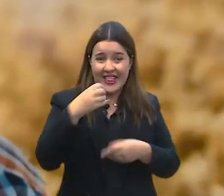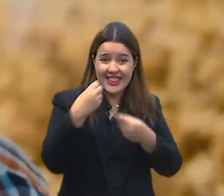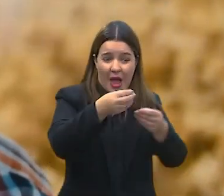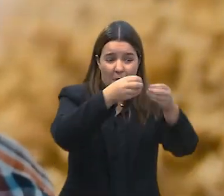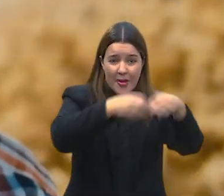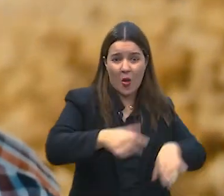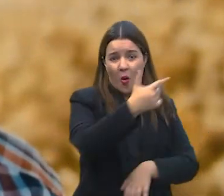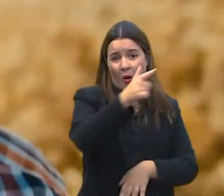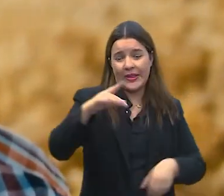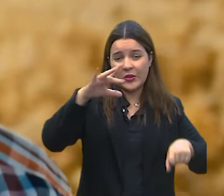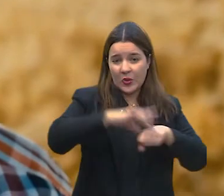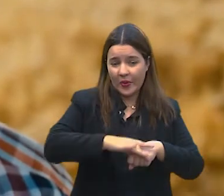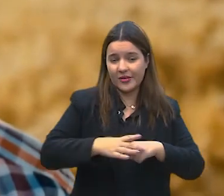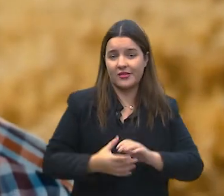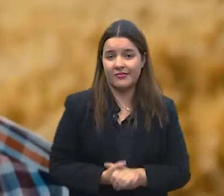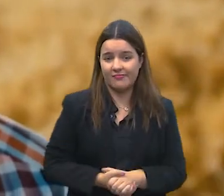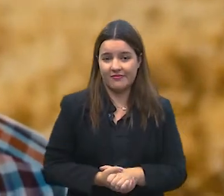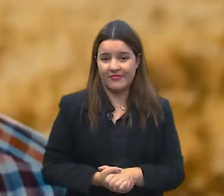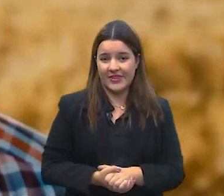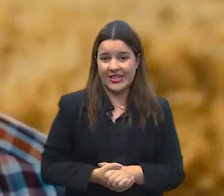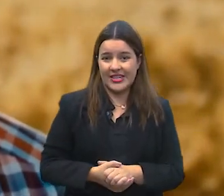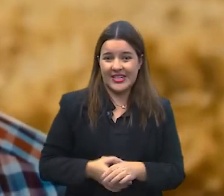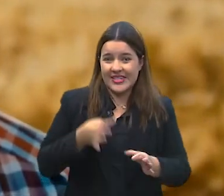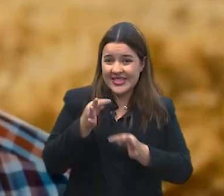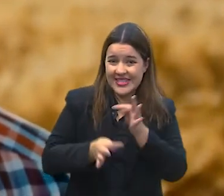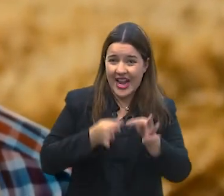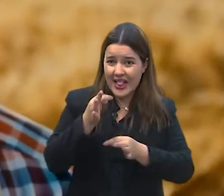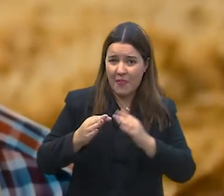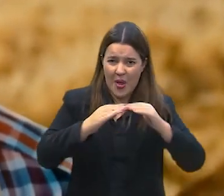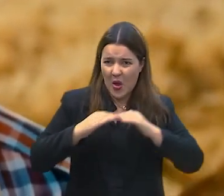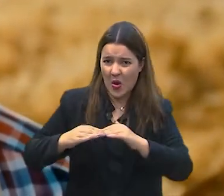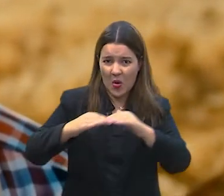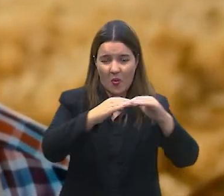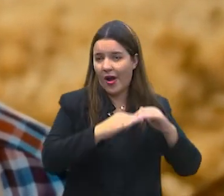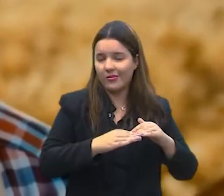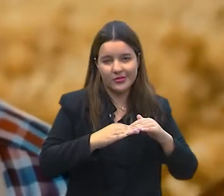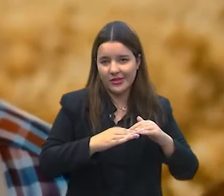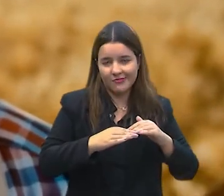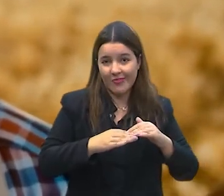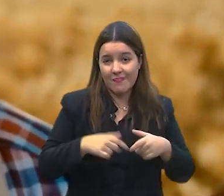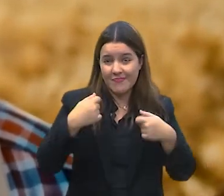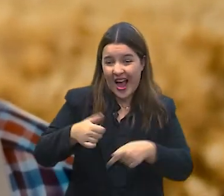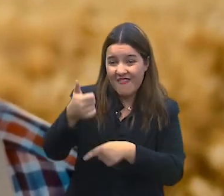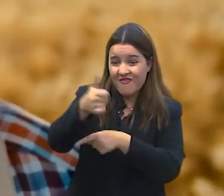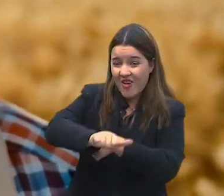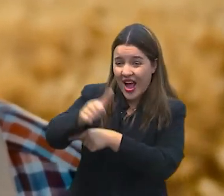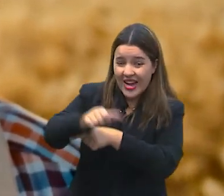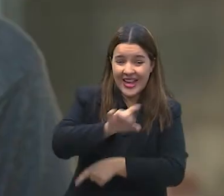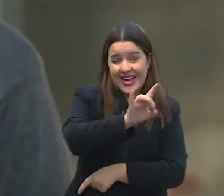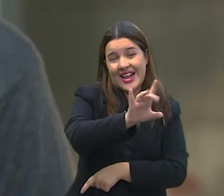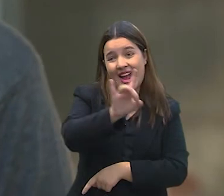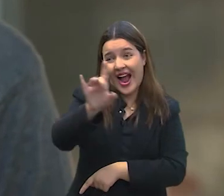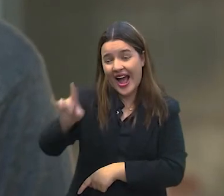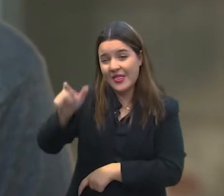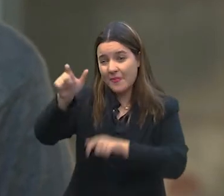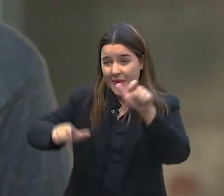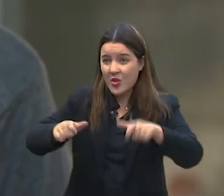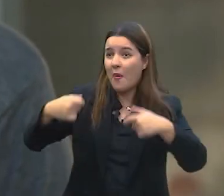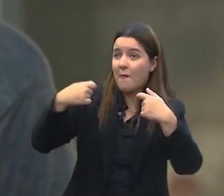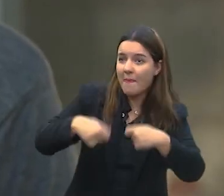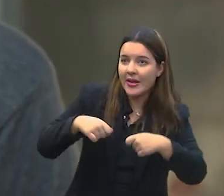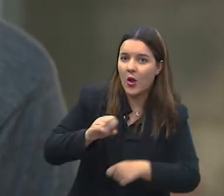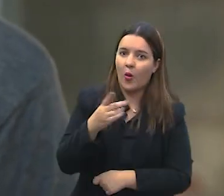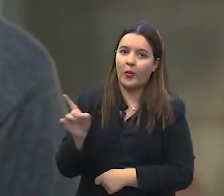robusta, né? Porque fazer tratamento para todo mundo, independente de precisar ou não precisar de tratamento, é uma confusão,